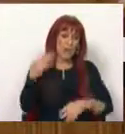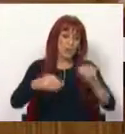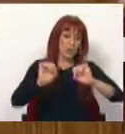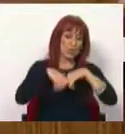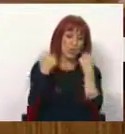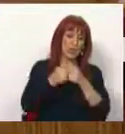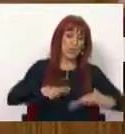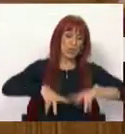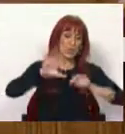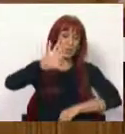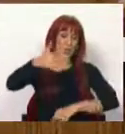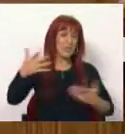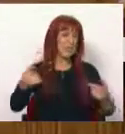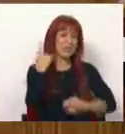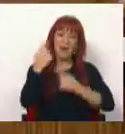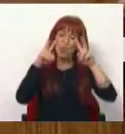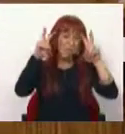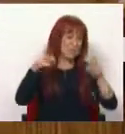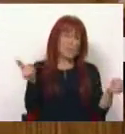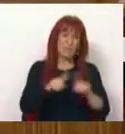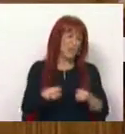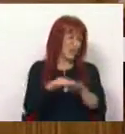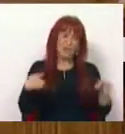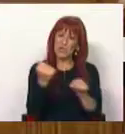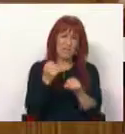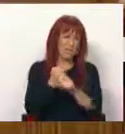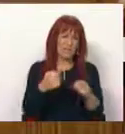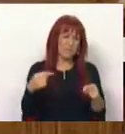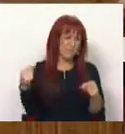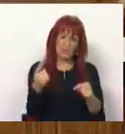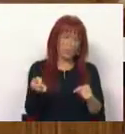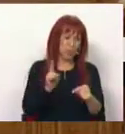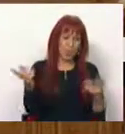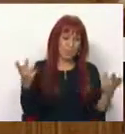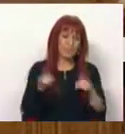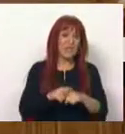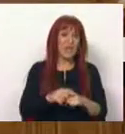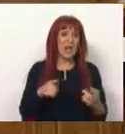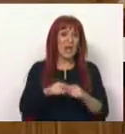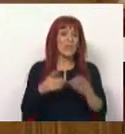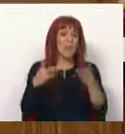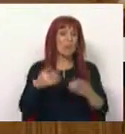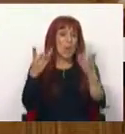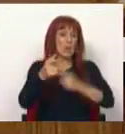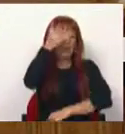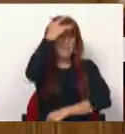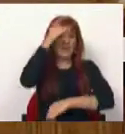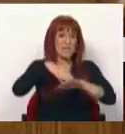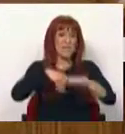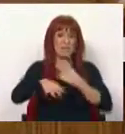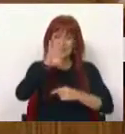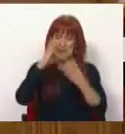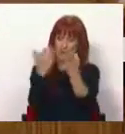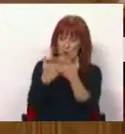ao nível do desenvolvimento do país, e, em algumas matérias, até nem ao nível dos serviços mínimos. As contas são fáceis de fazer.